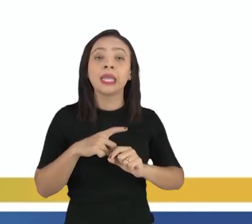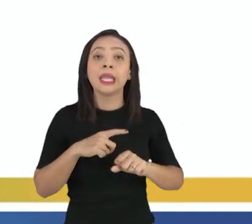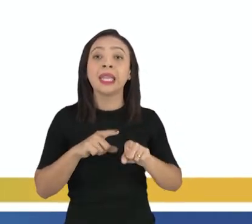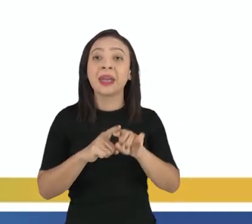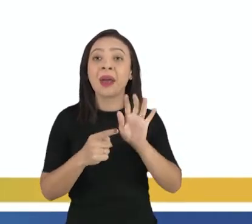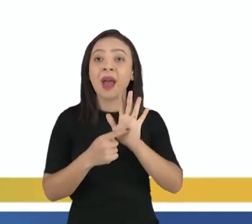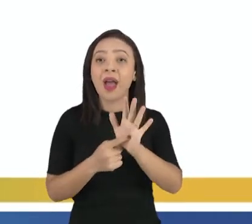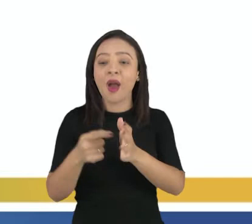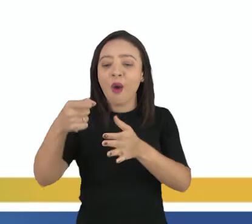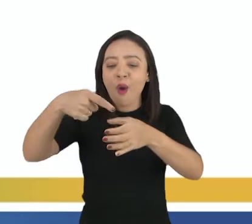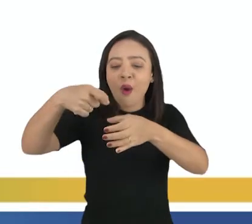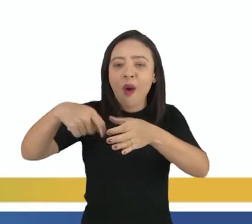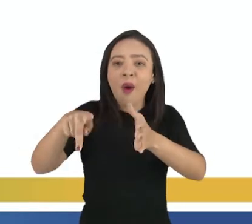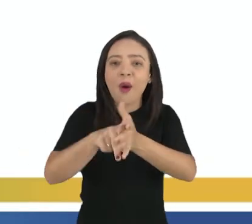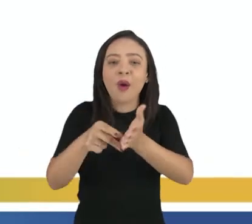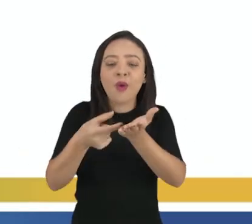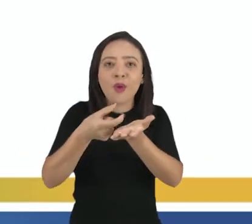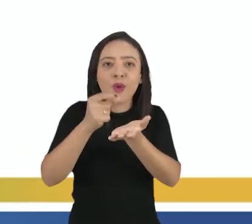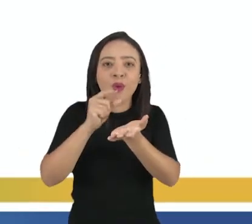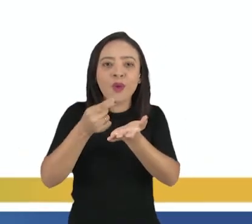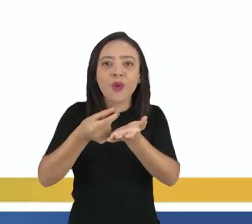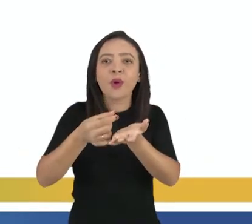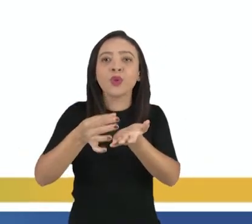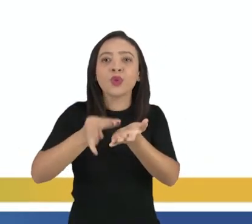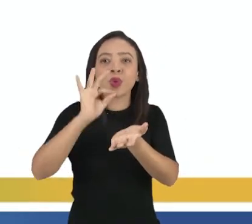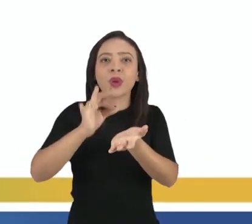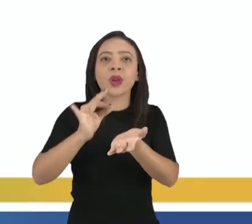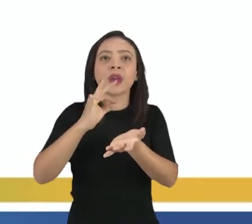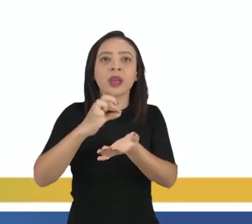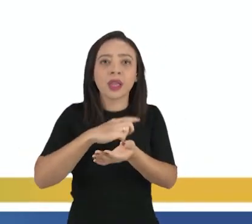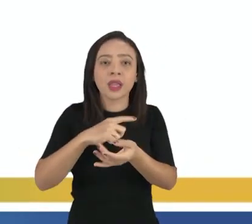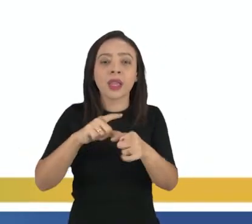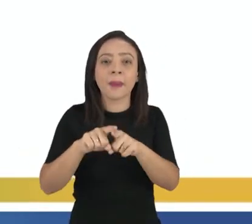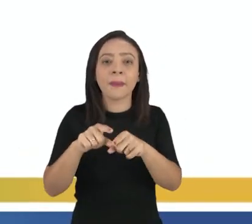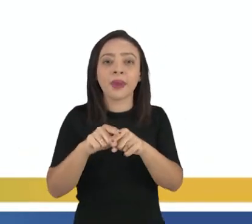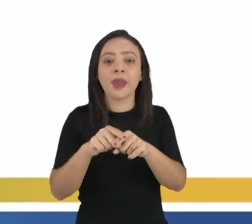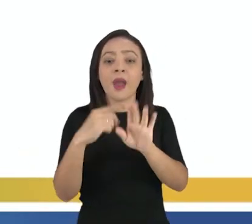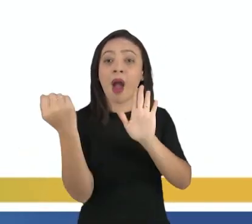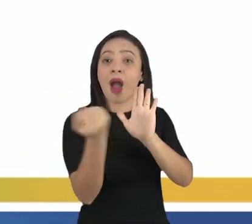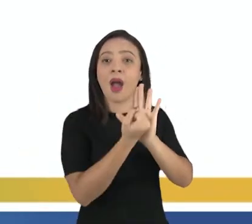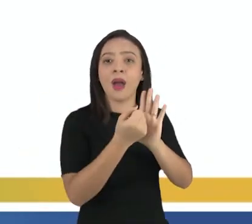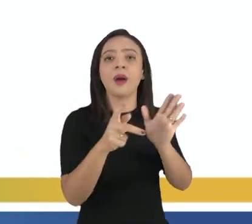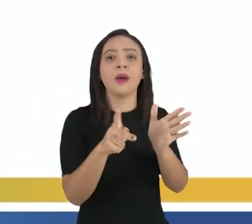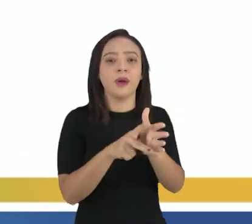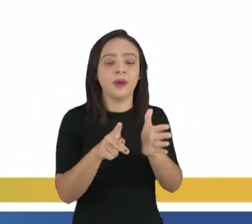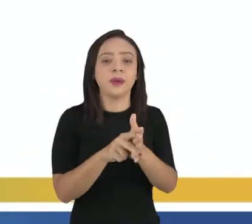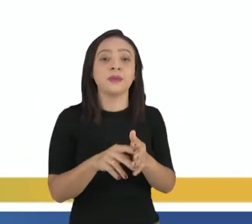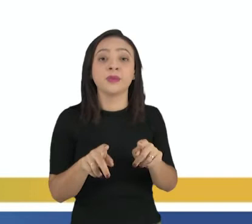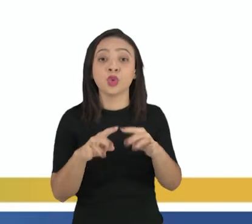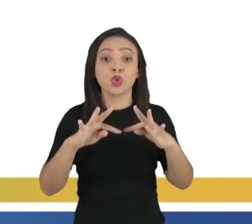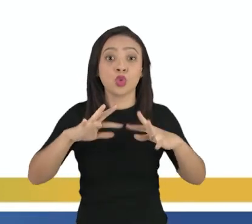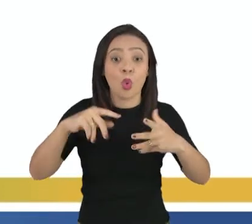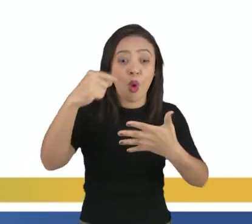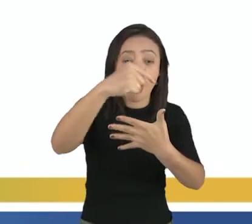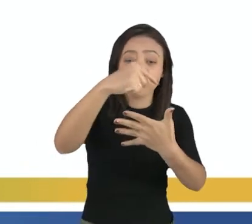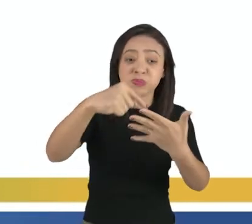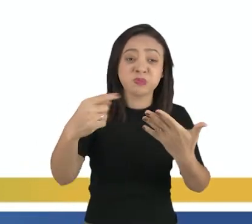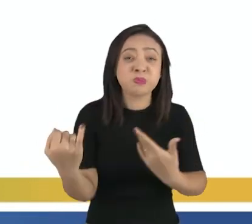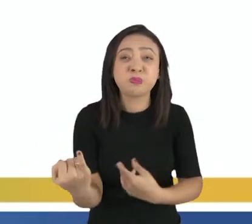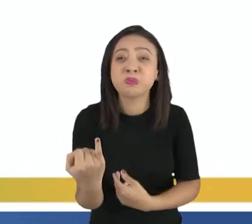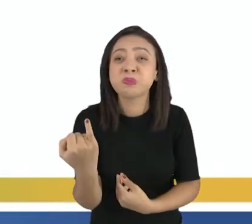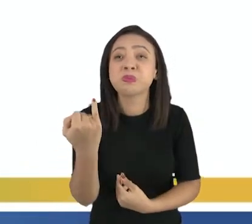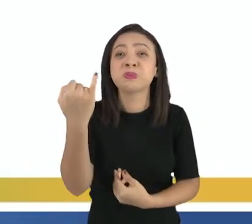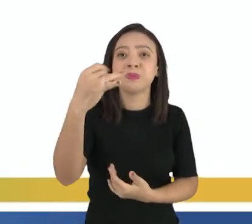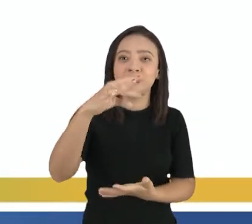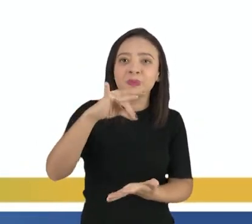do café, né? Caindo ali no desenho da marca. Então, todos esses fatores são